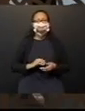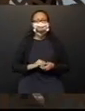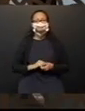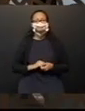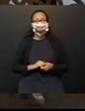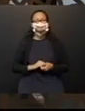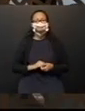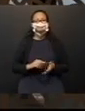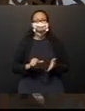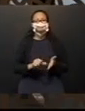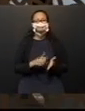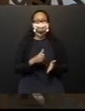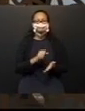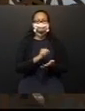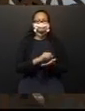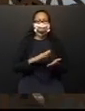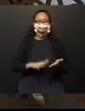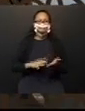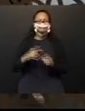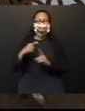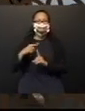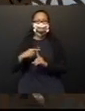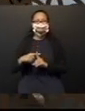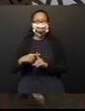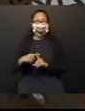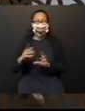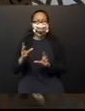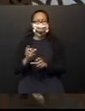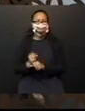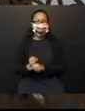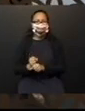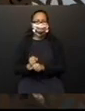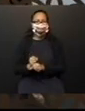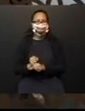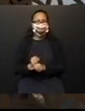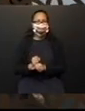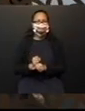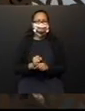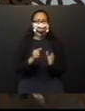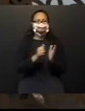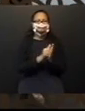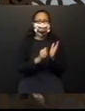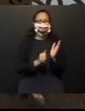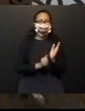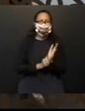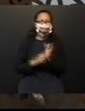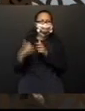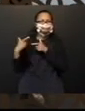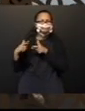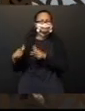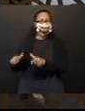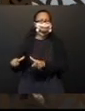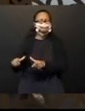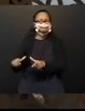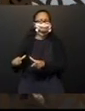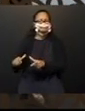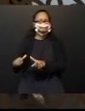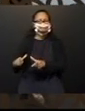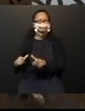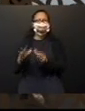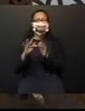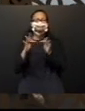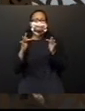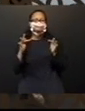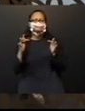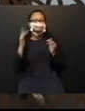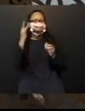primeira atividade ali é a sominha, pelo algoritmo convencional. Simplesinho, continha